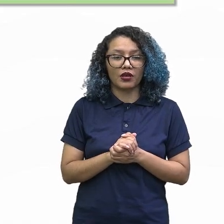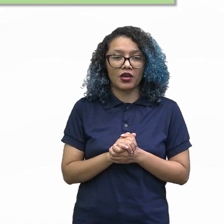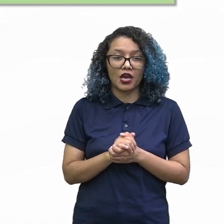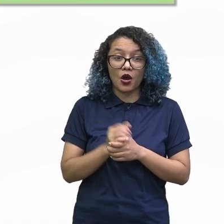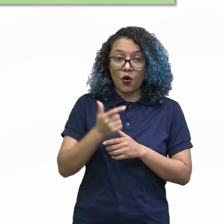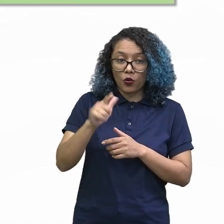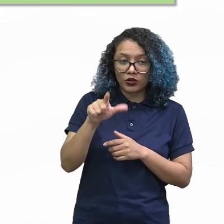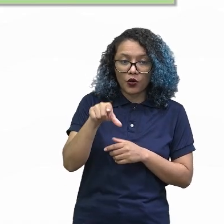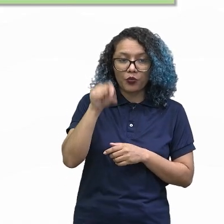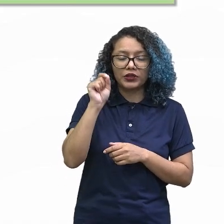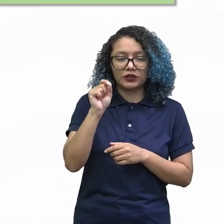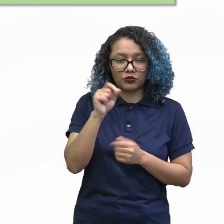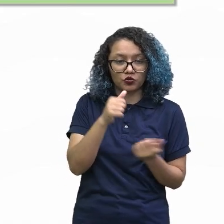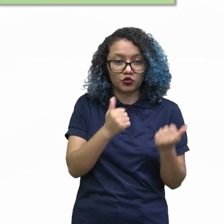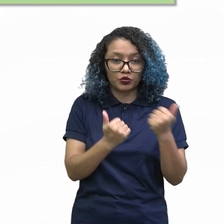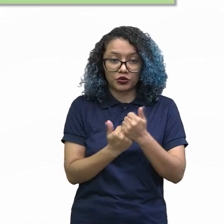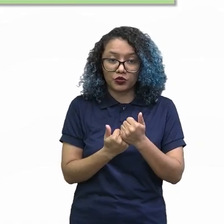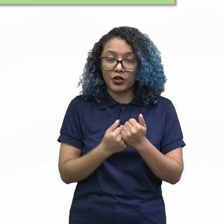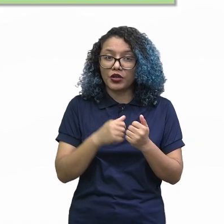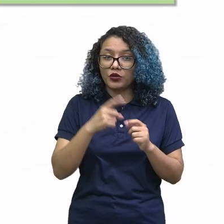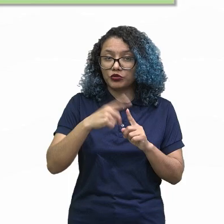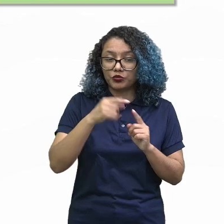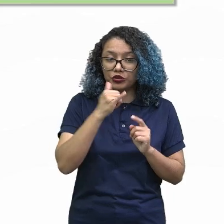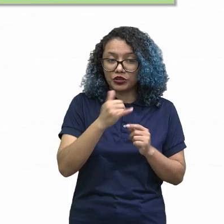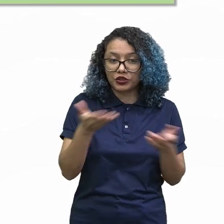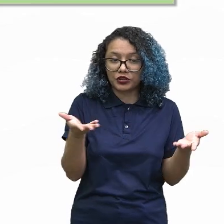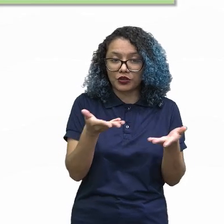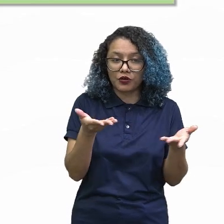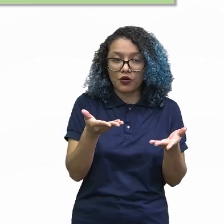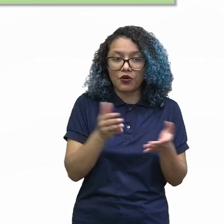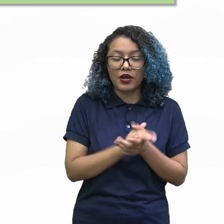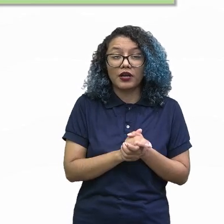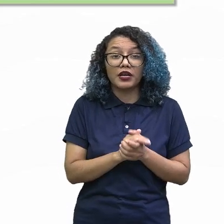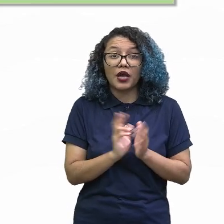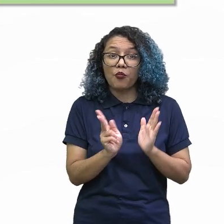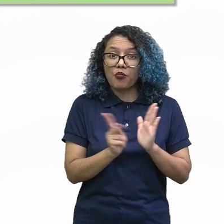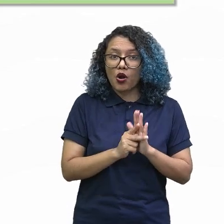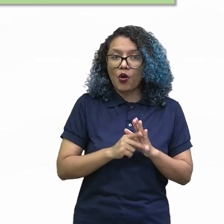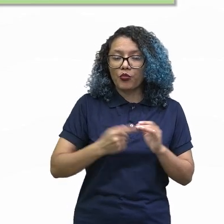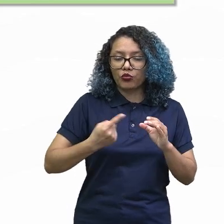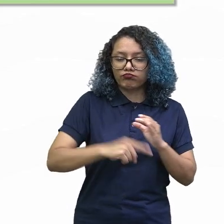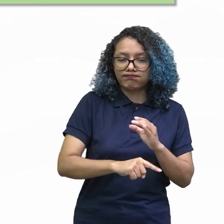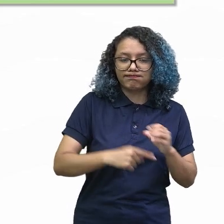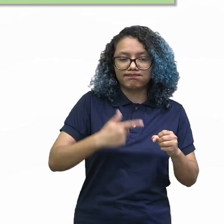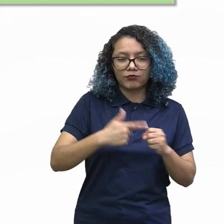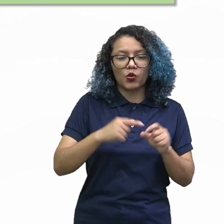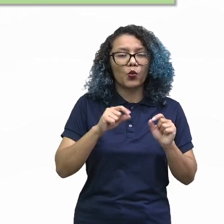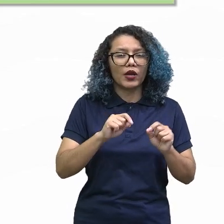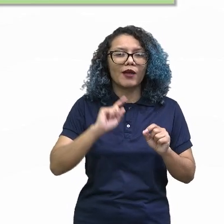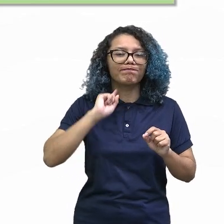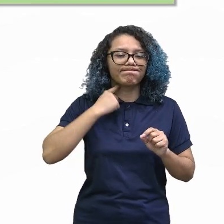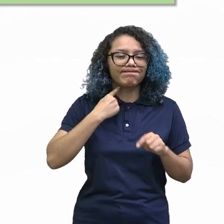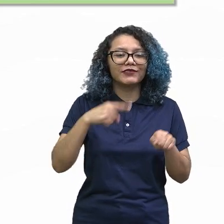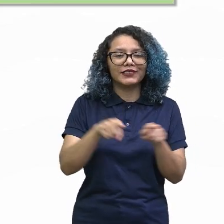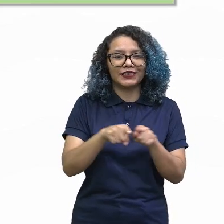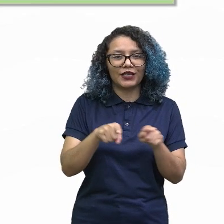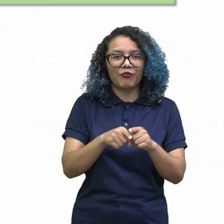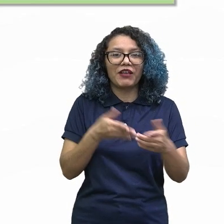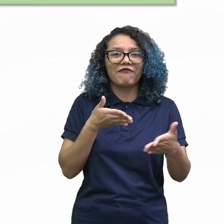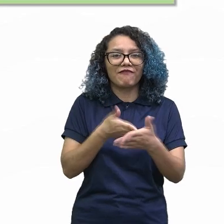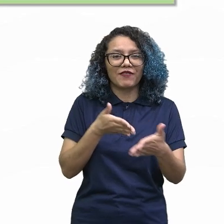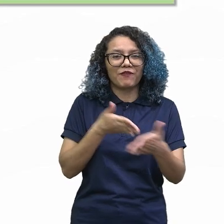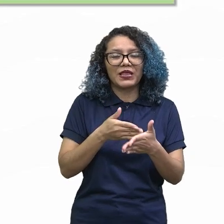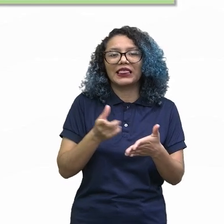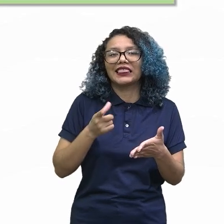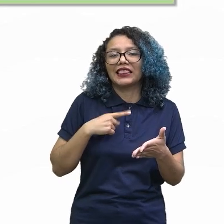energético atual, que se baseia ali no uso de combustíveis fósseis, poluentes e esgotáveis, né? Então, aí a gente tem